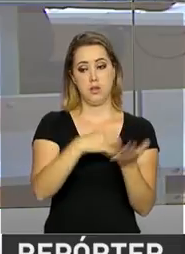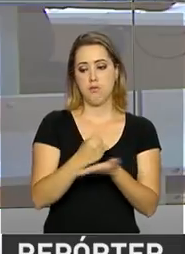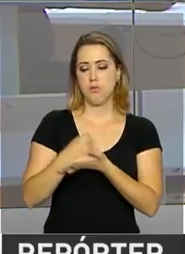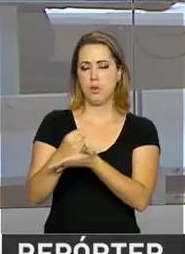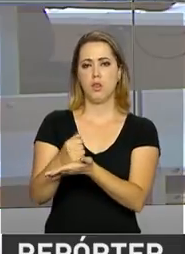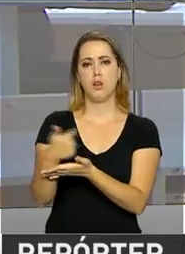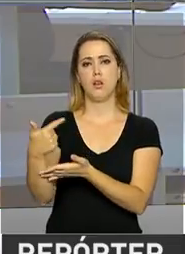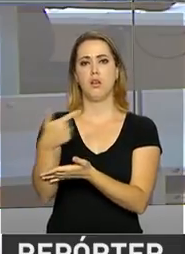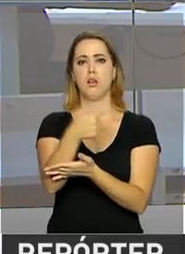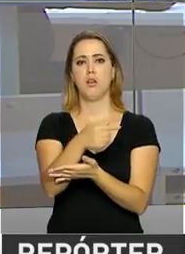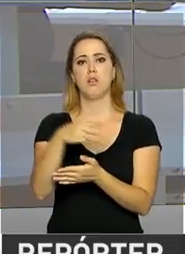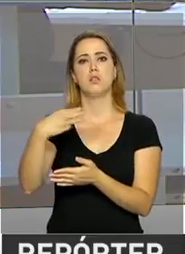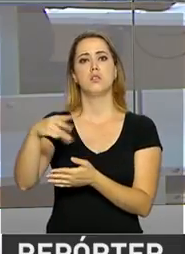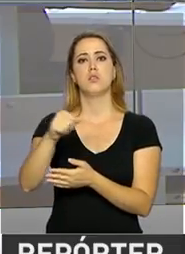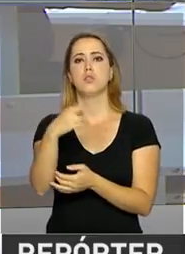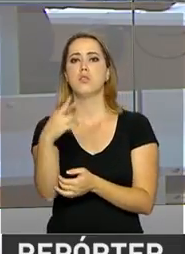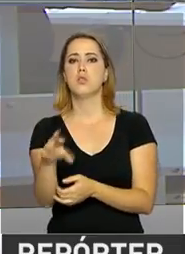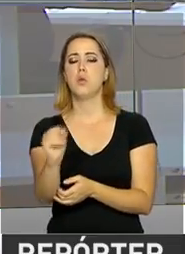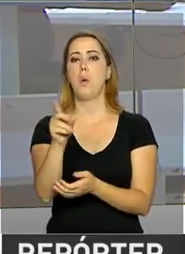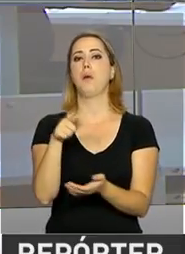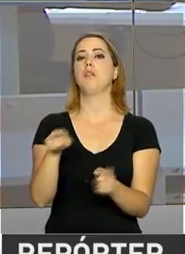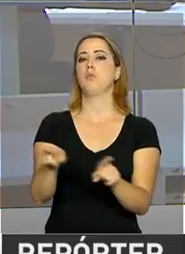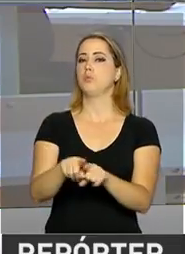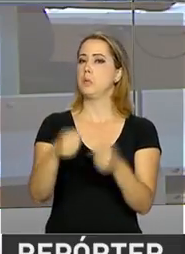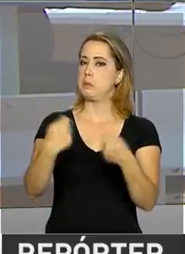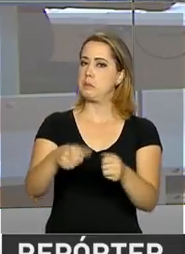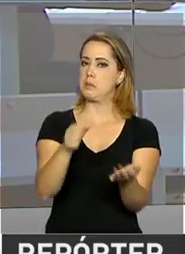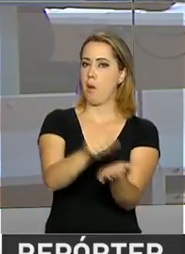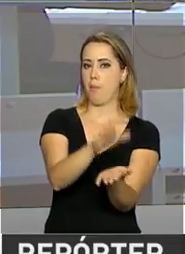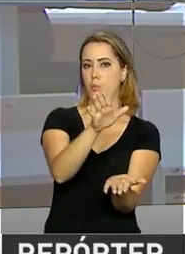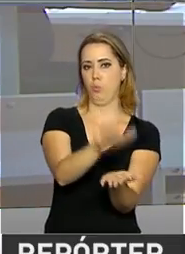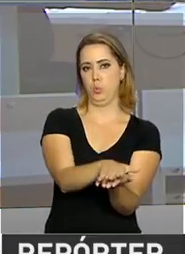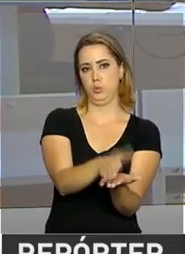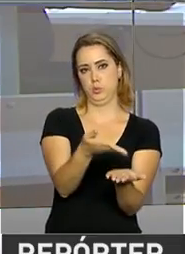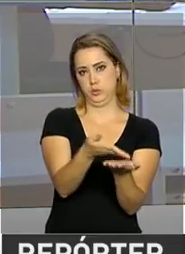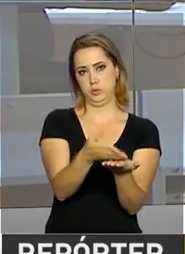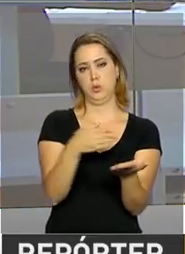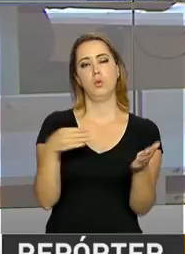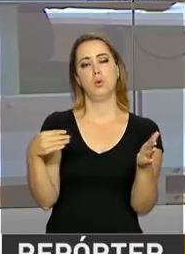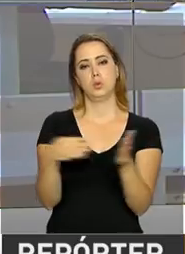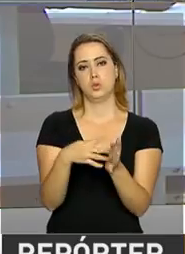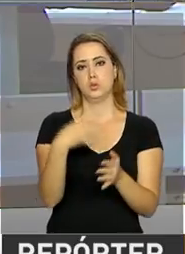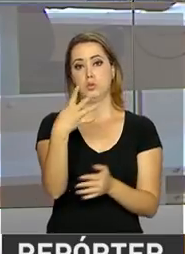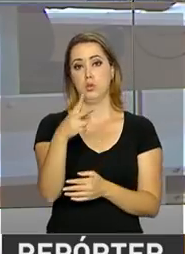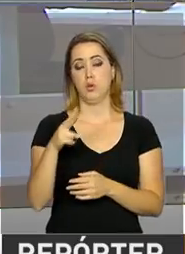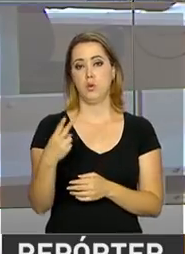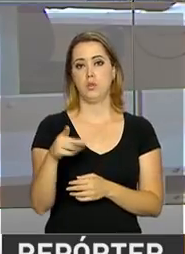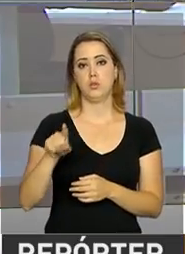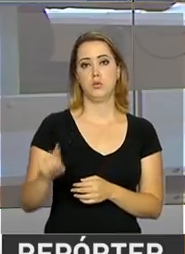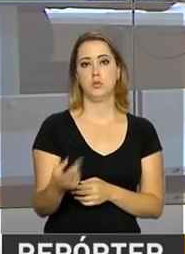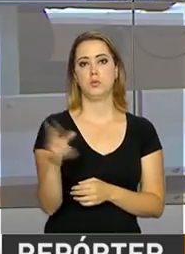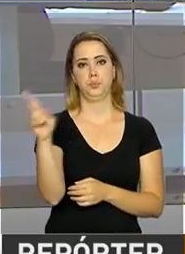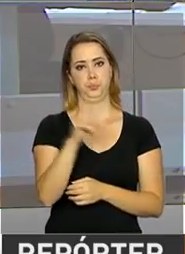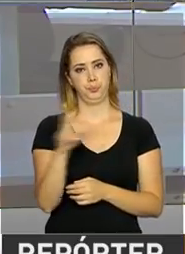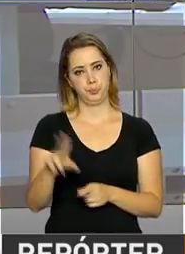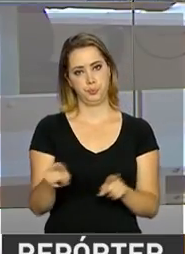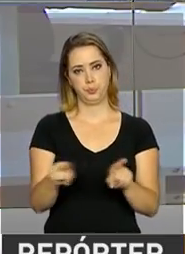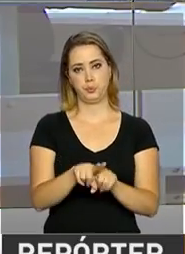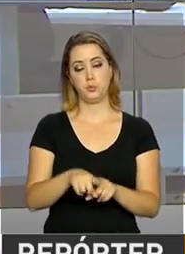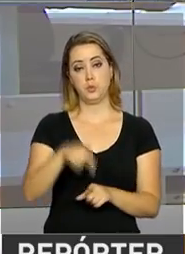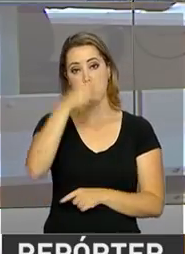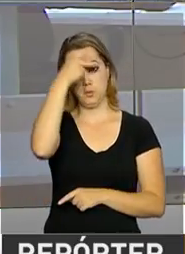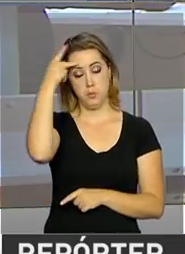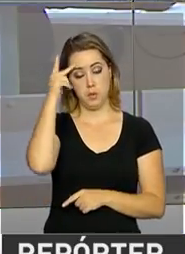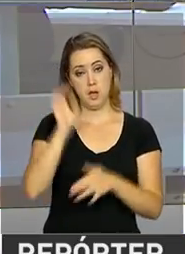no dia 17 de Março vai pagar multa os valores podem chegar a r 42.600 são obrigadas a